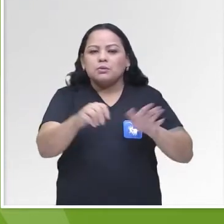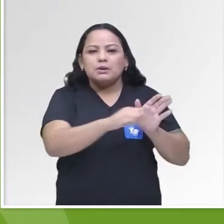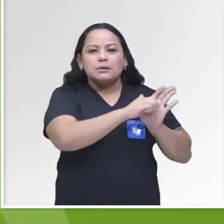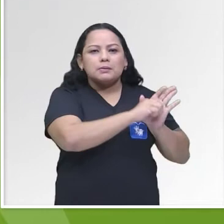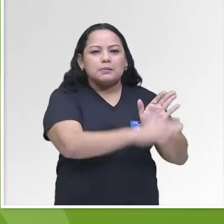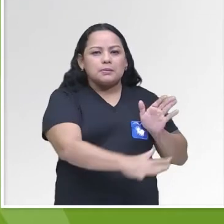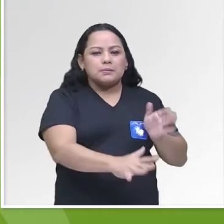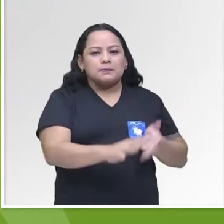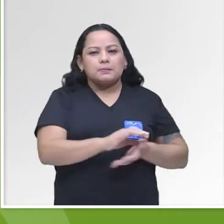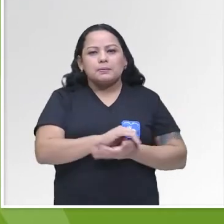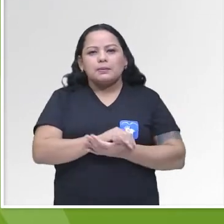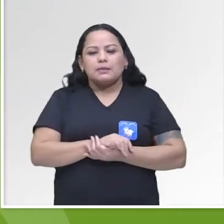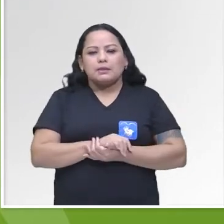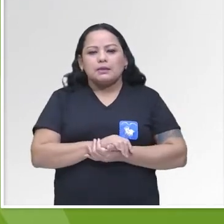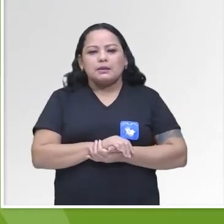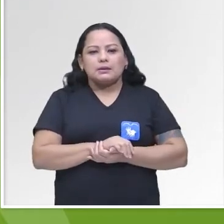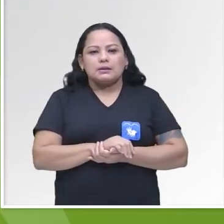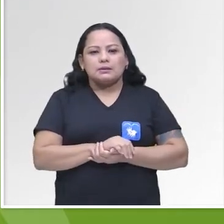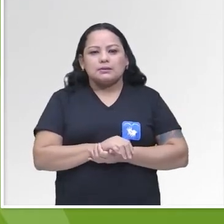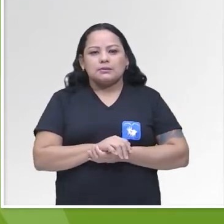isomeria